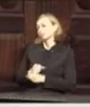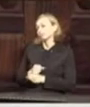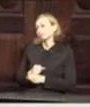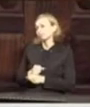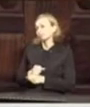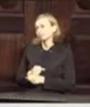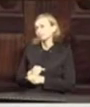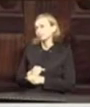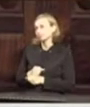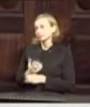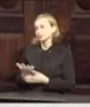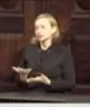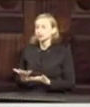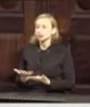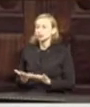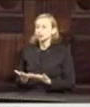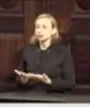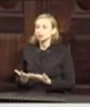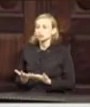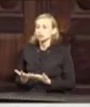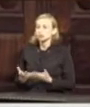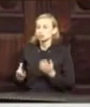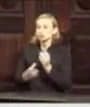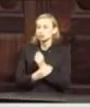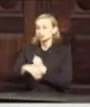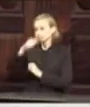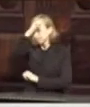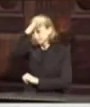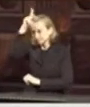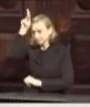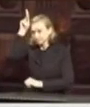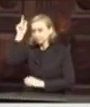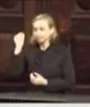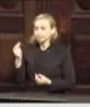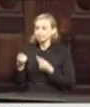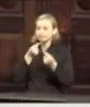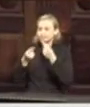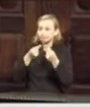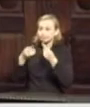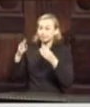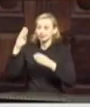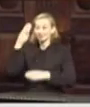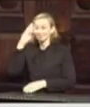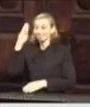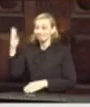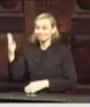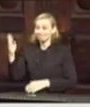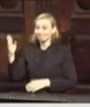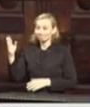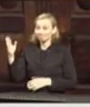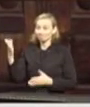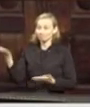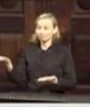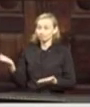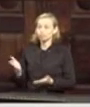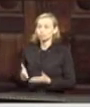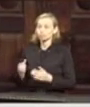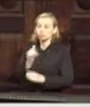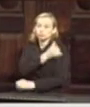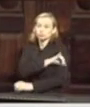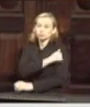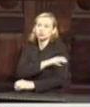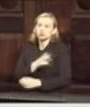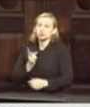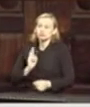Desde a década de 80 que a questão da segurança pública é um debate central no Estado do Rio de Janeiro. E todas